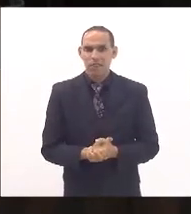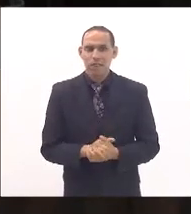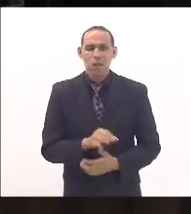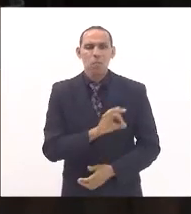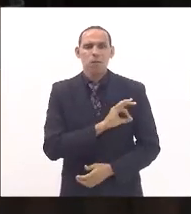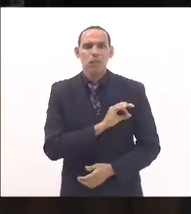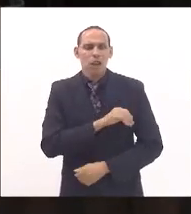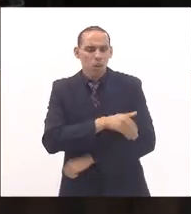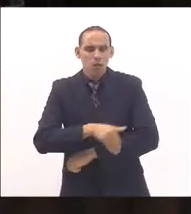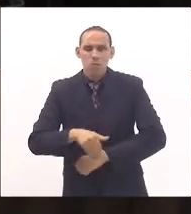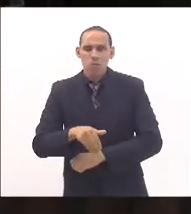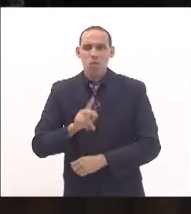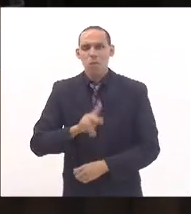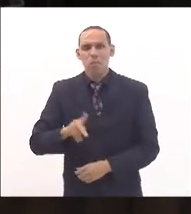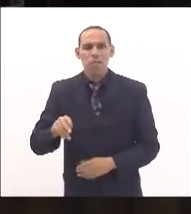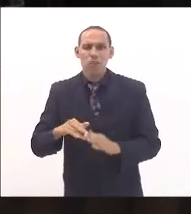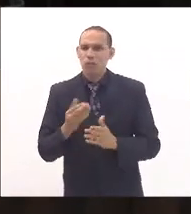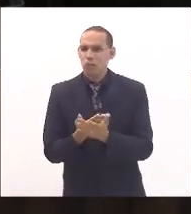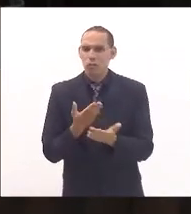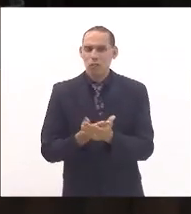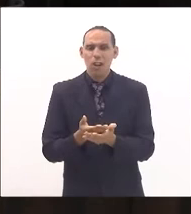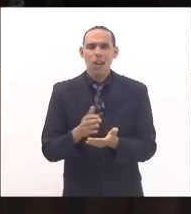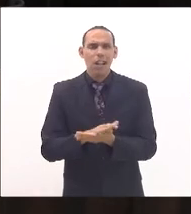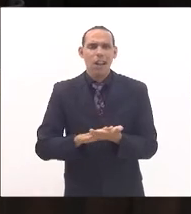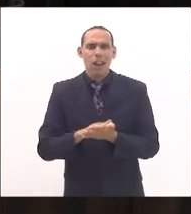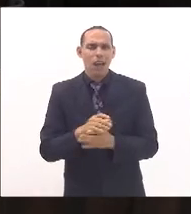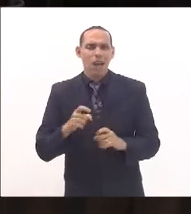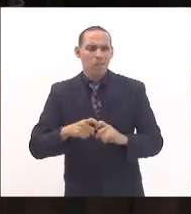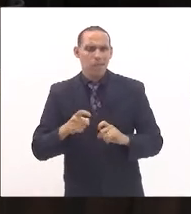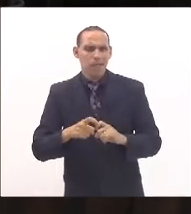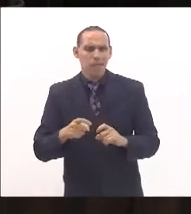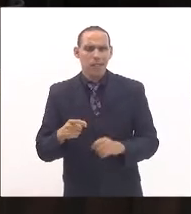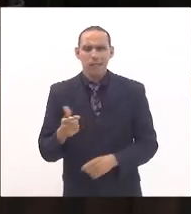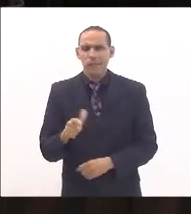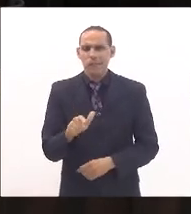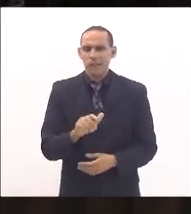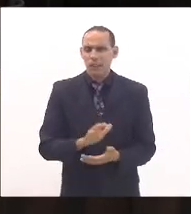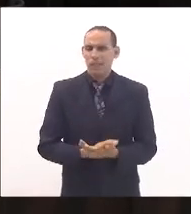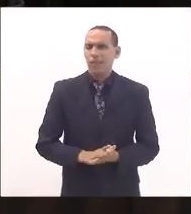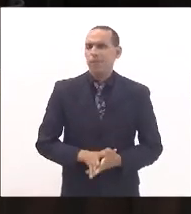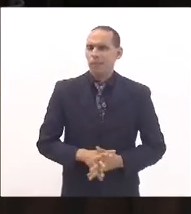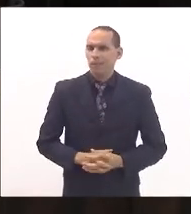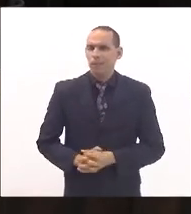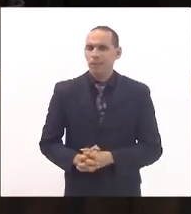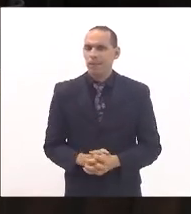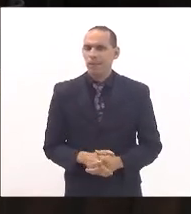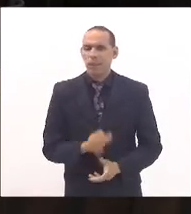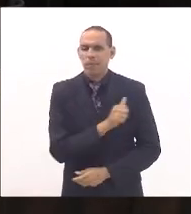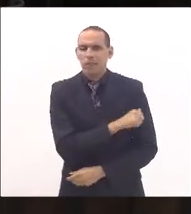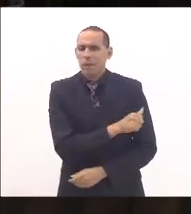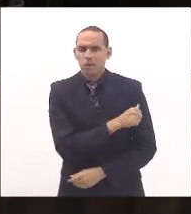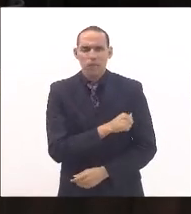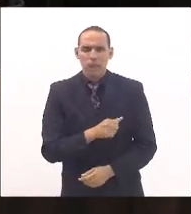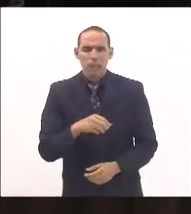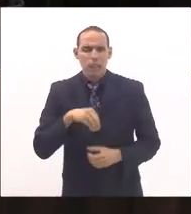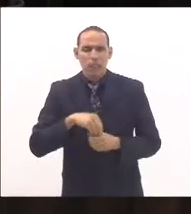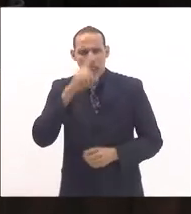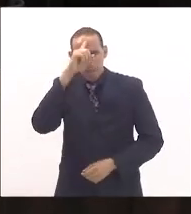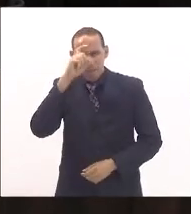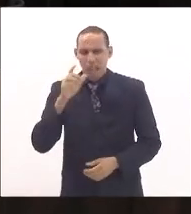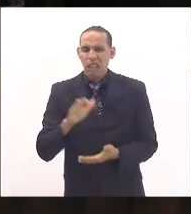nas ruas, professor nas escolas, médicos, enfermeiros nos